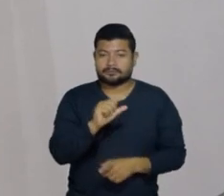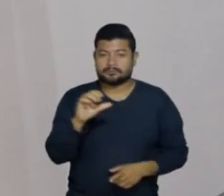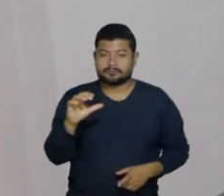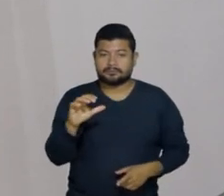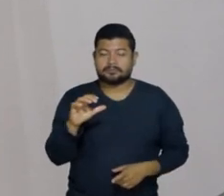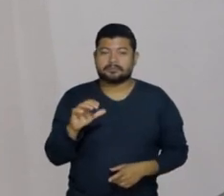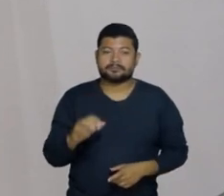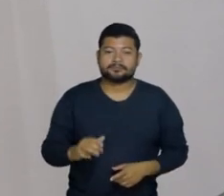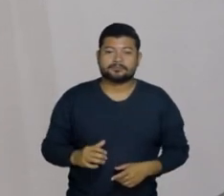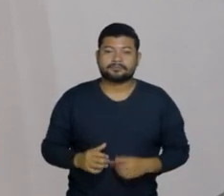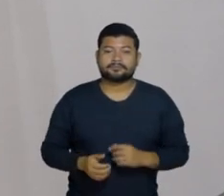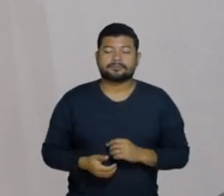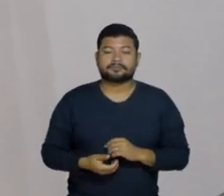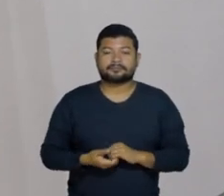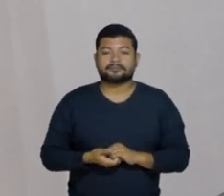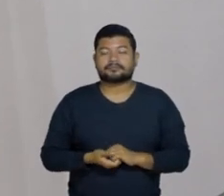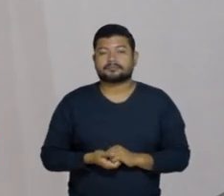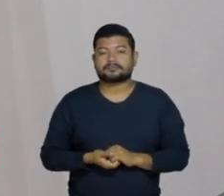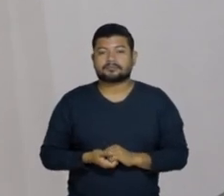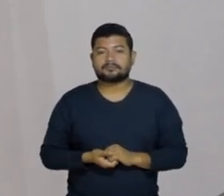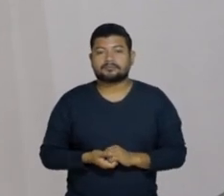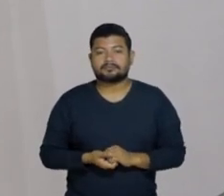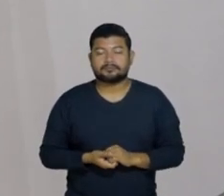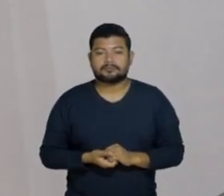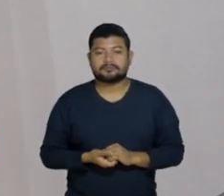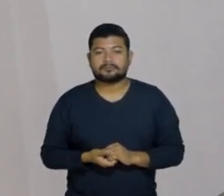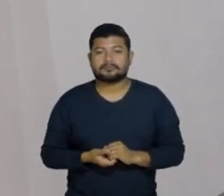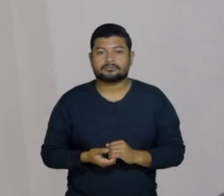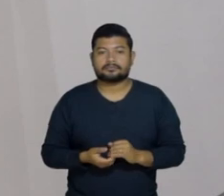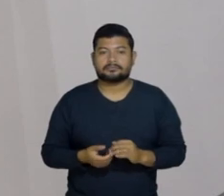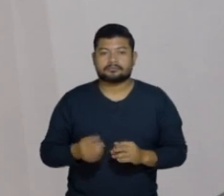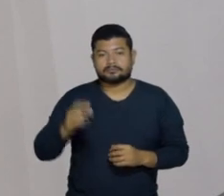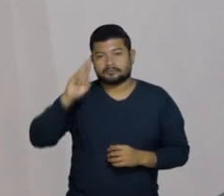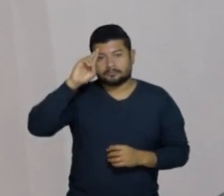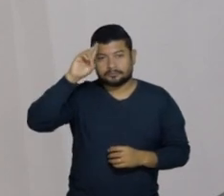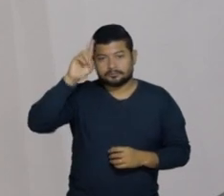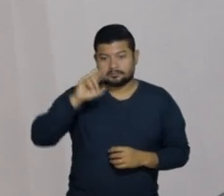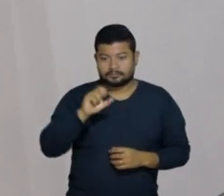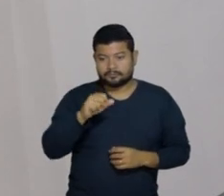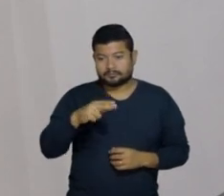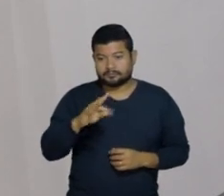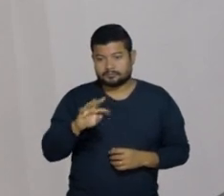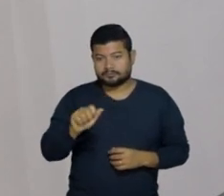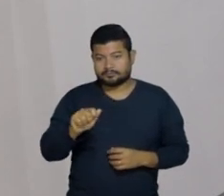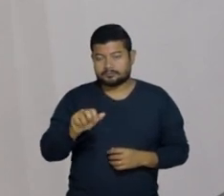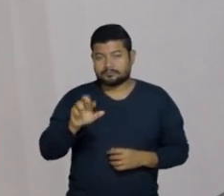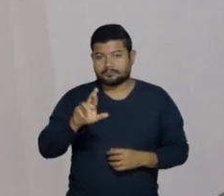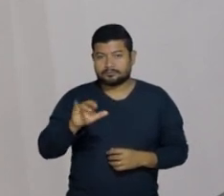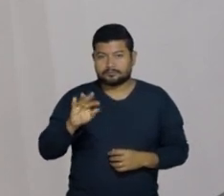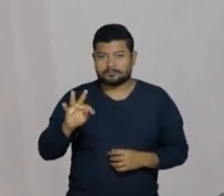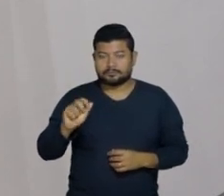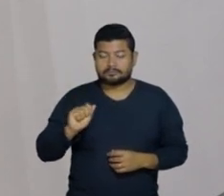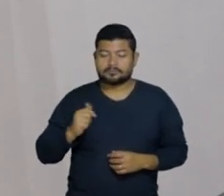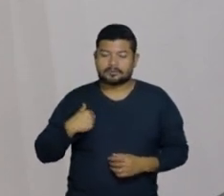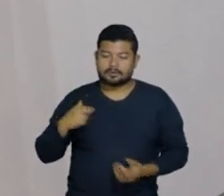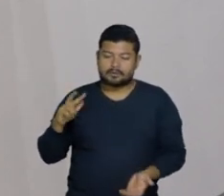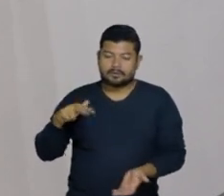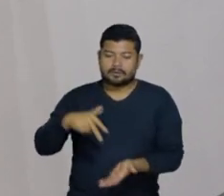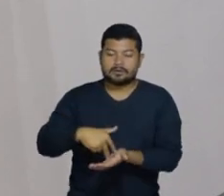Civil, acompanhado também do delegado Marcelo, comandante também em Santa Rita. Hoje ocupo a tribuna aqui, deputado